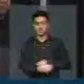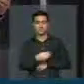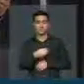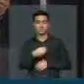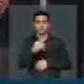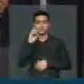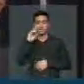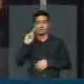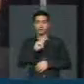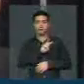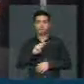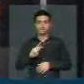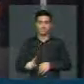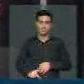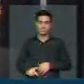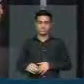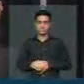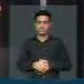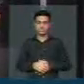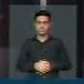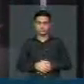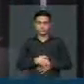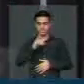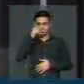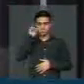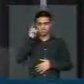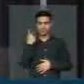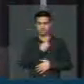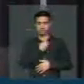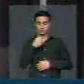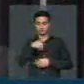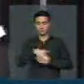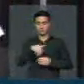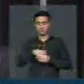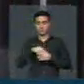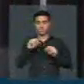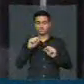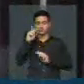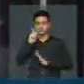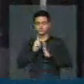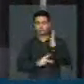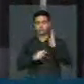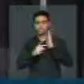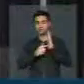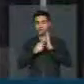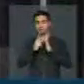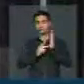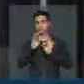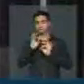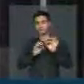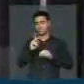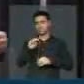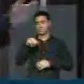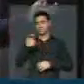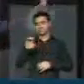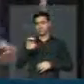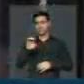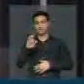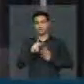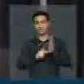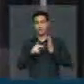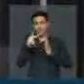Senhor presidente, ontem nós votamos o projeto, o Plano Nacional de Educação.